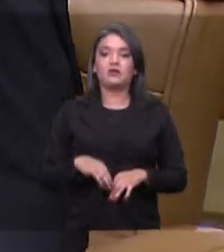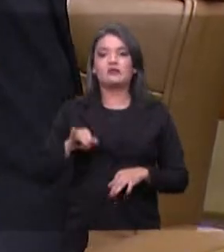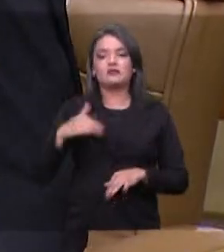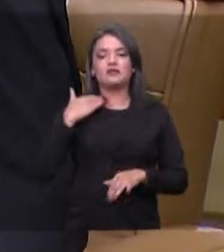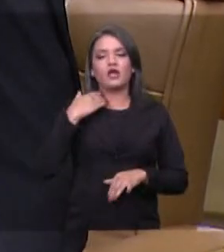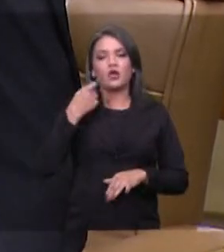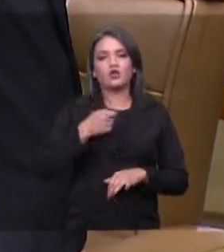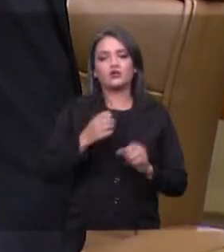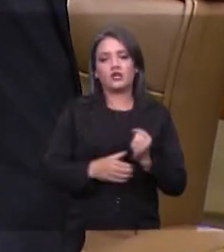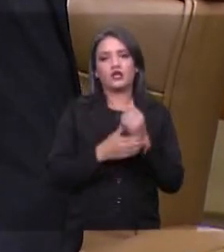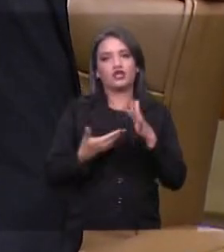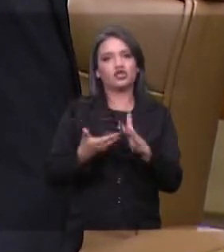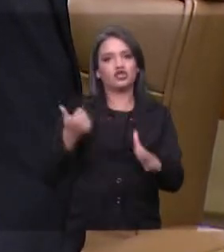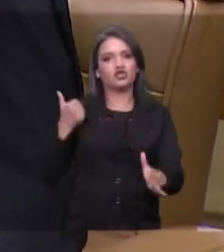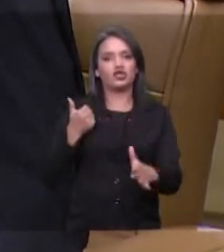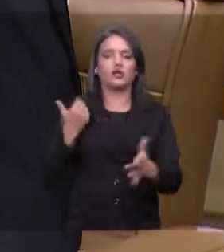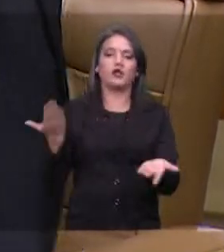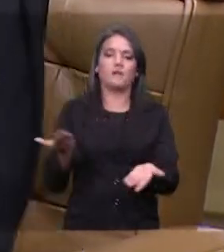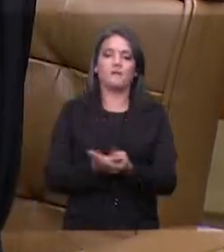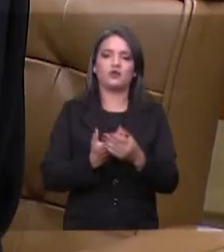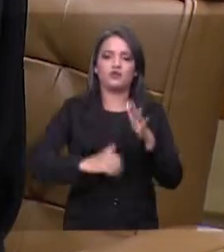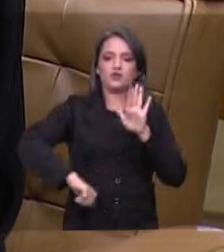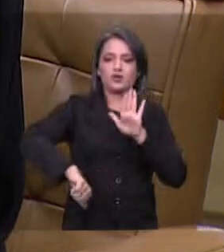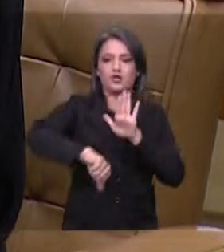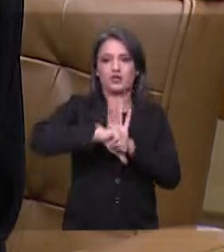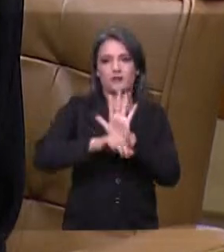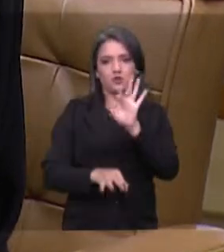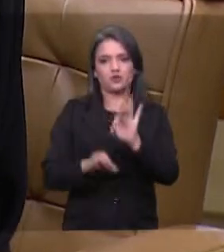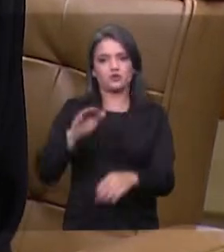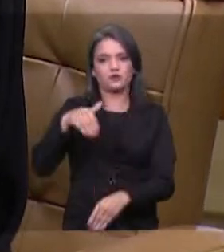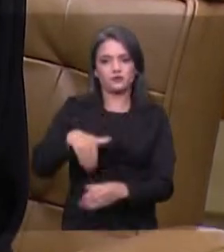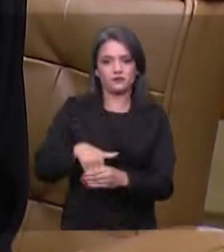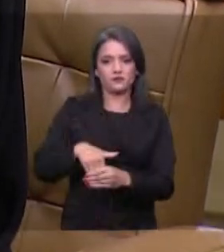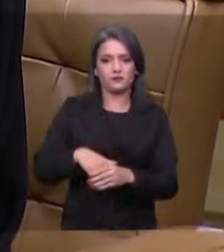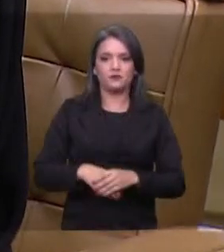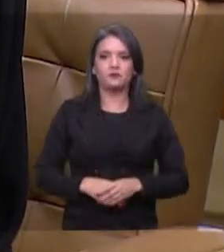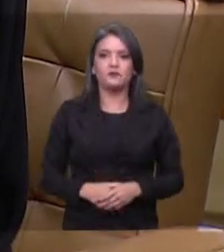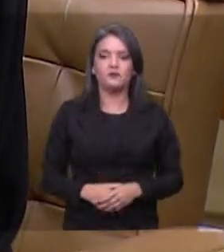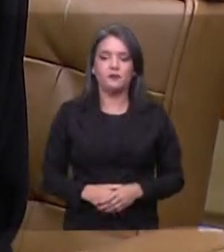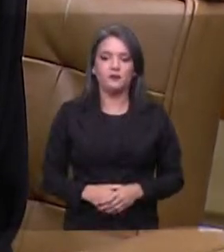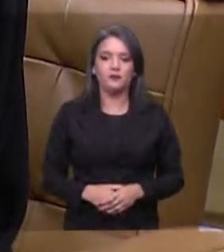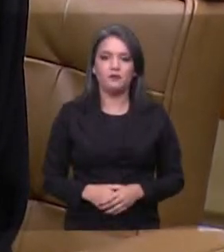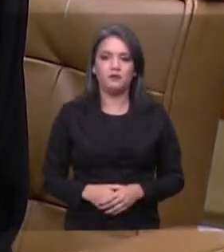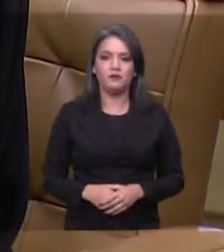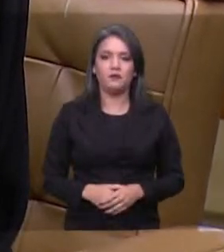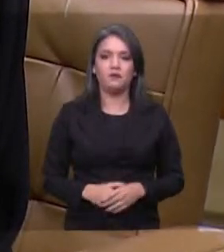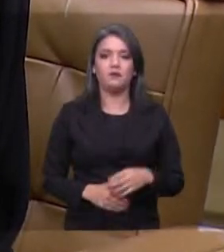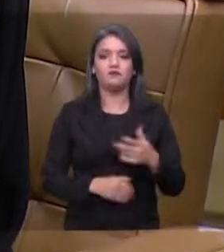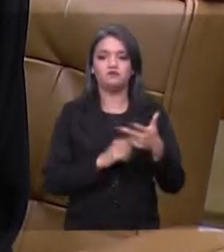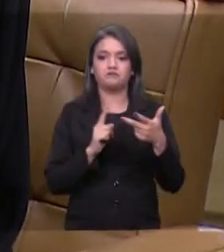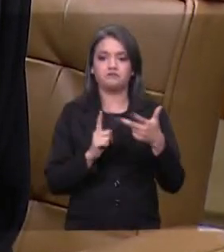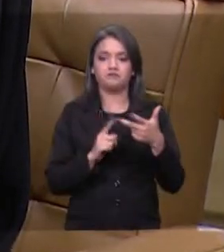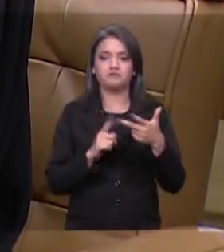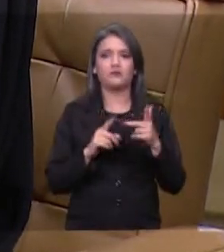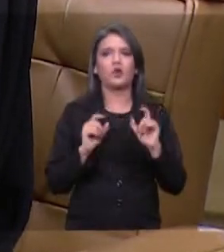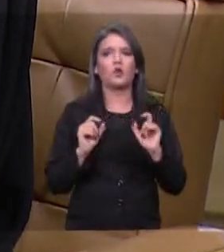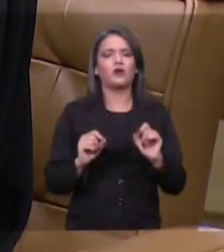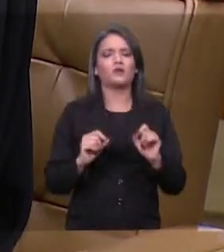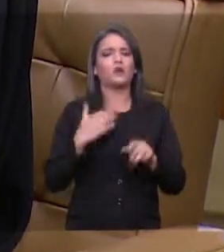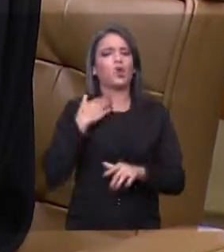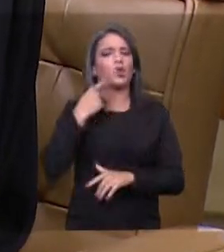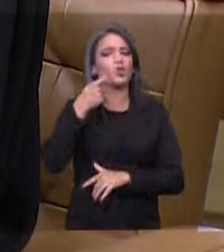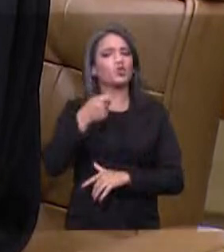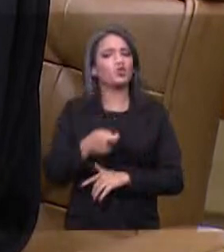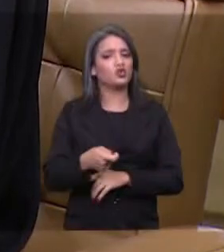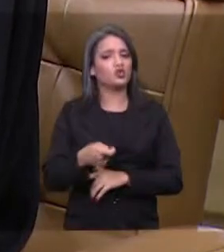dos processos criminais que tramitam na Justiça Eleitoral. Terceiro, entendo que o juiz que